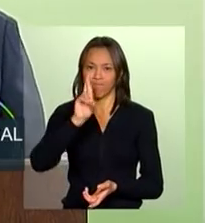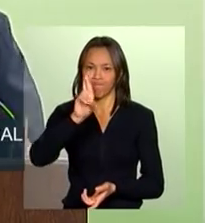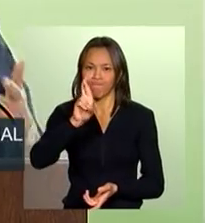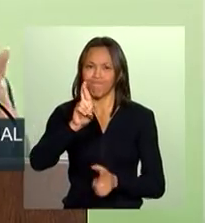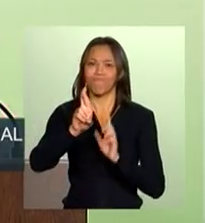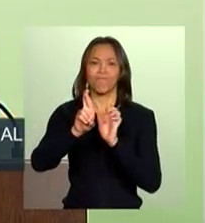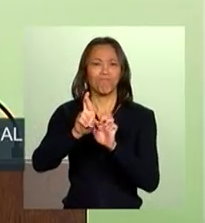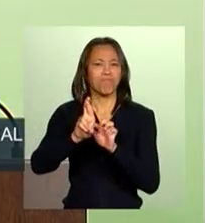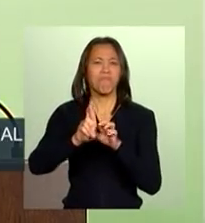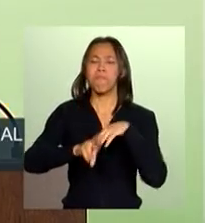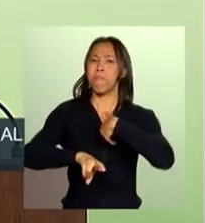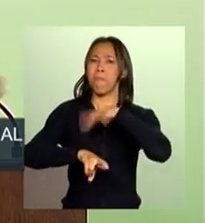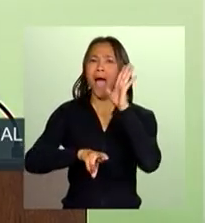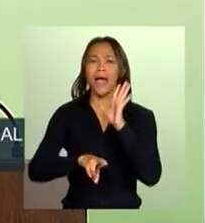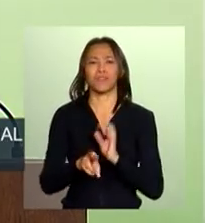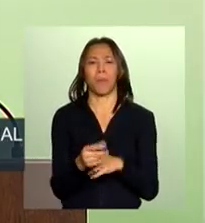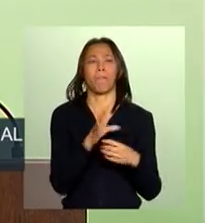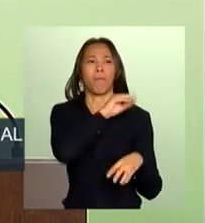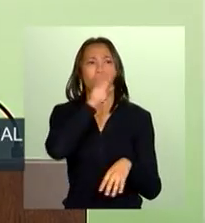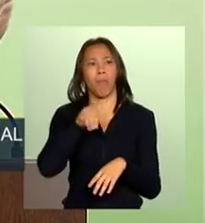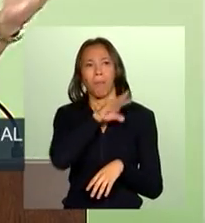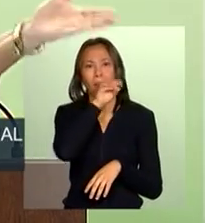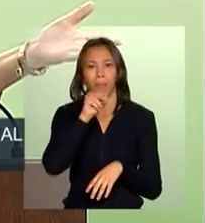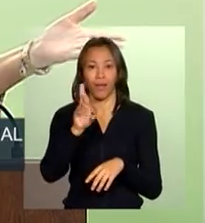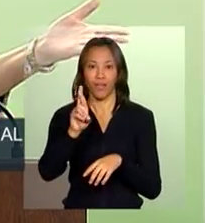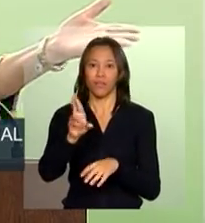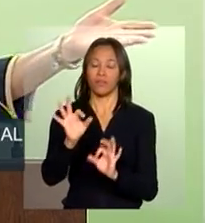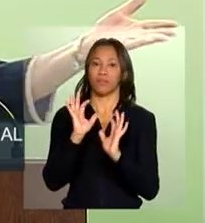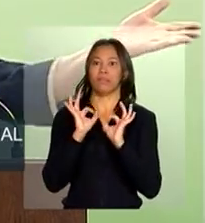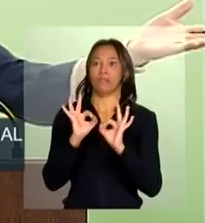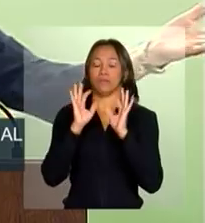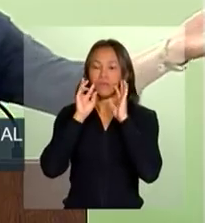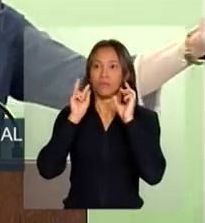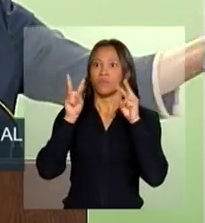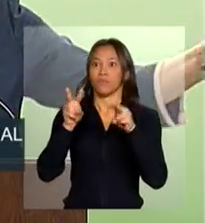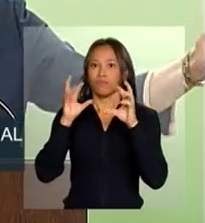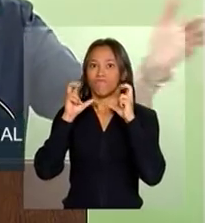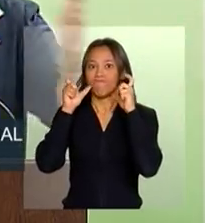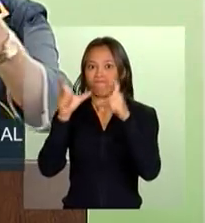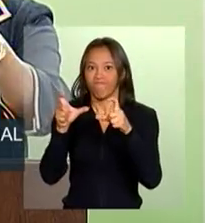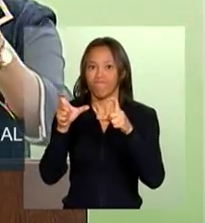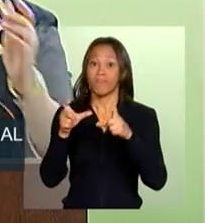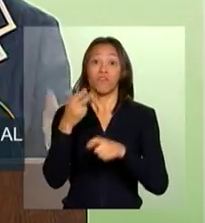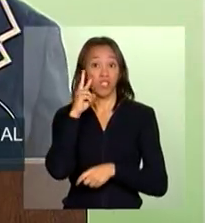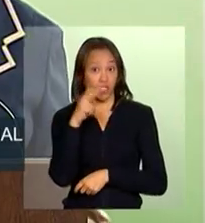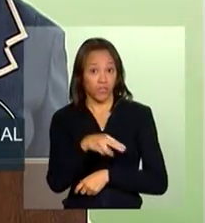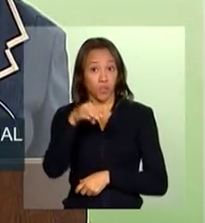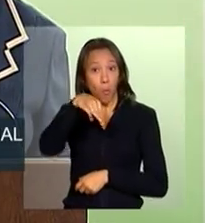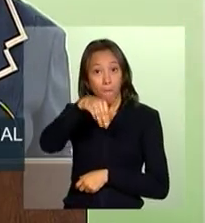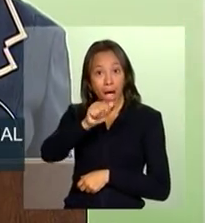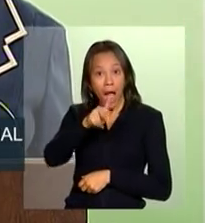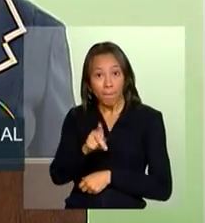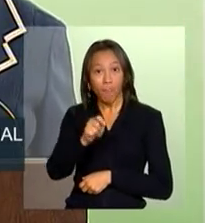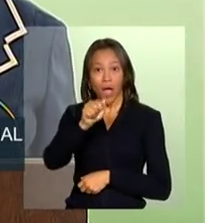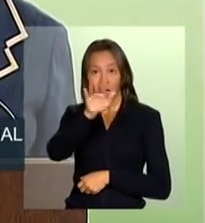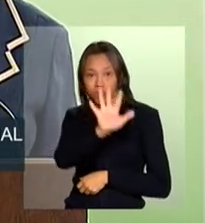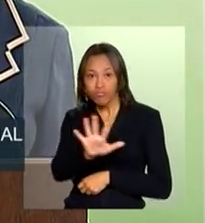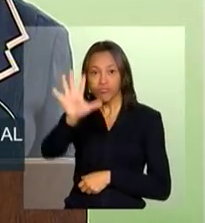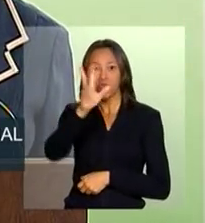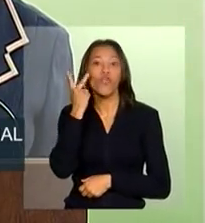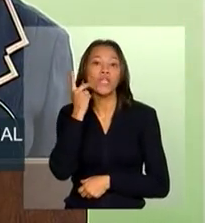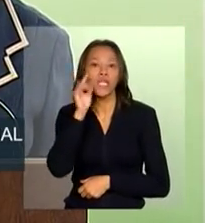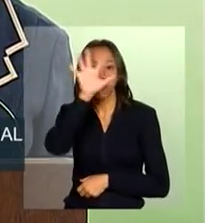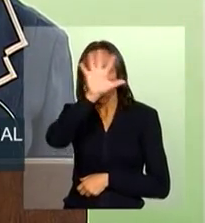falam mais do que palavras. E o que eu acho que aquele aqueles mapas mostraram foi que é